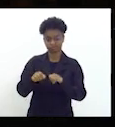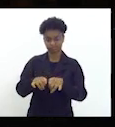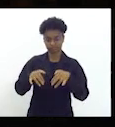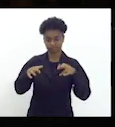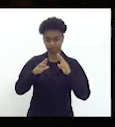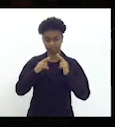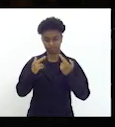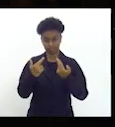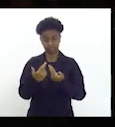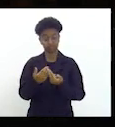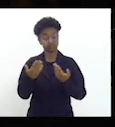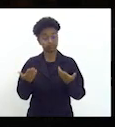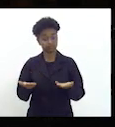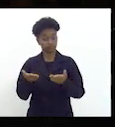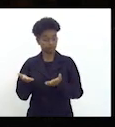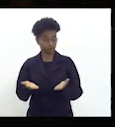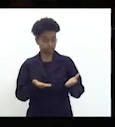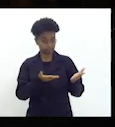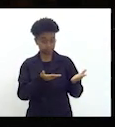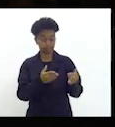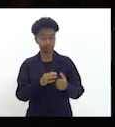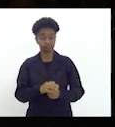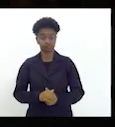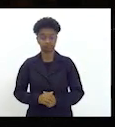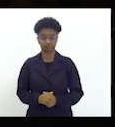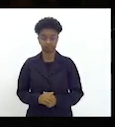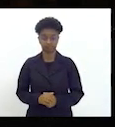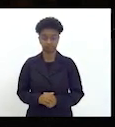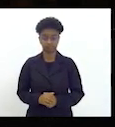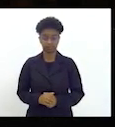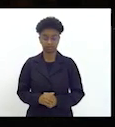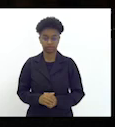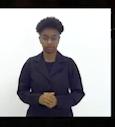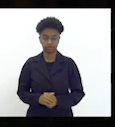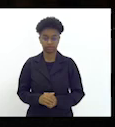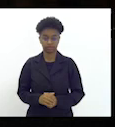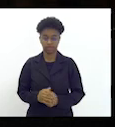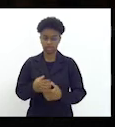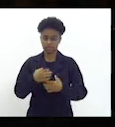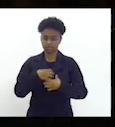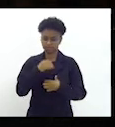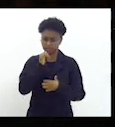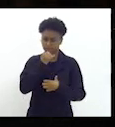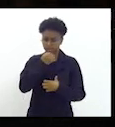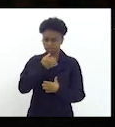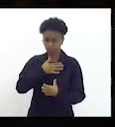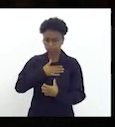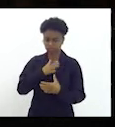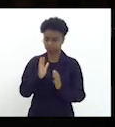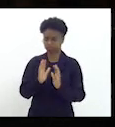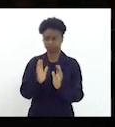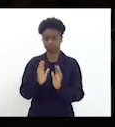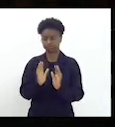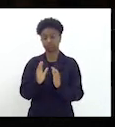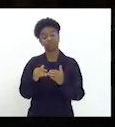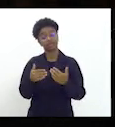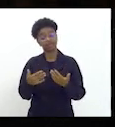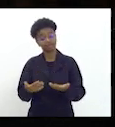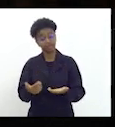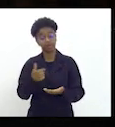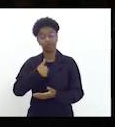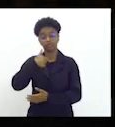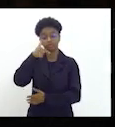e para vossa excelência não ficar decepcionado comigo eu vou